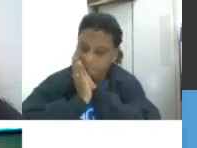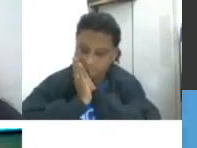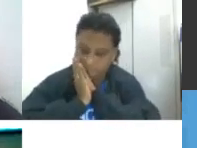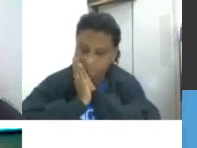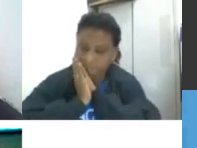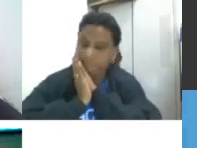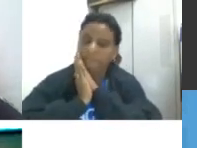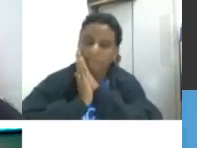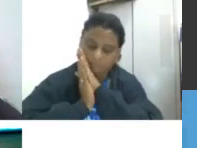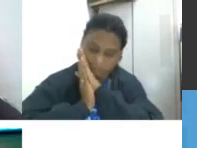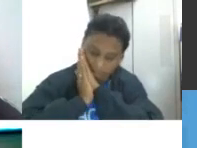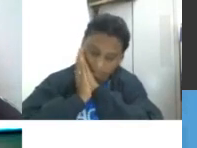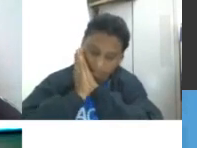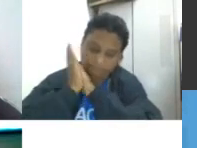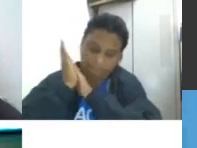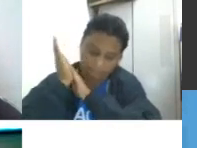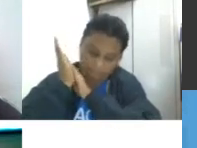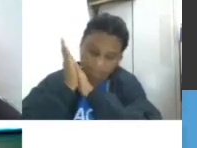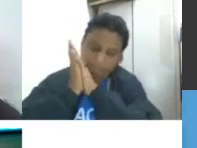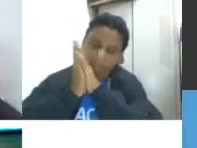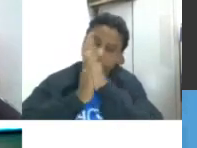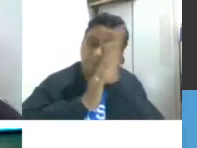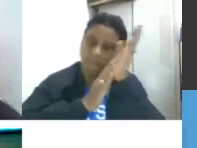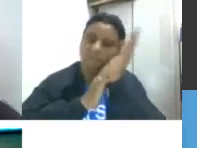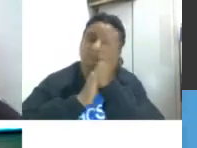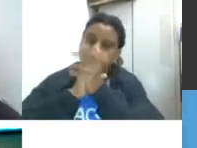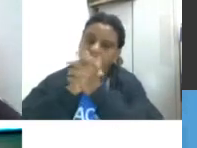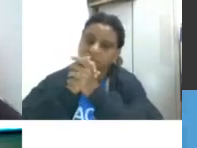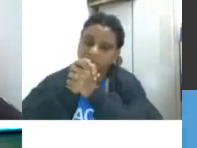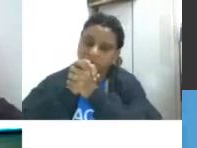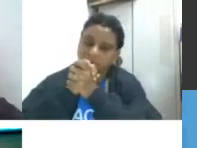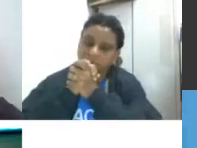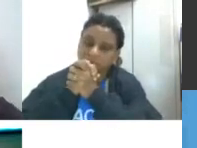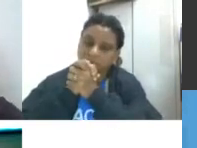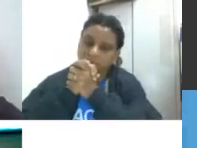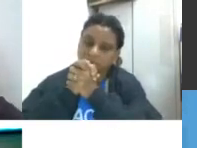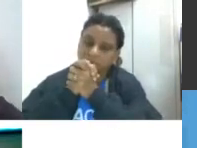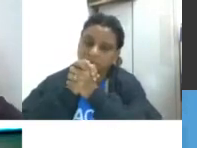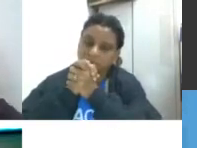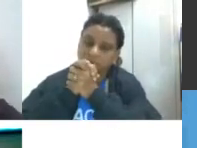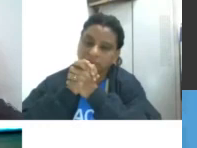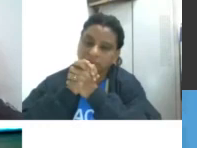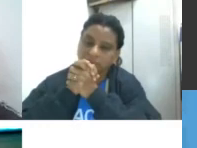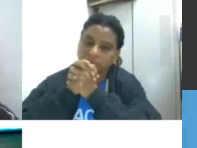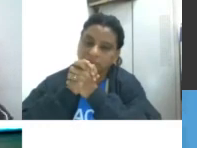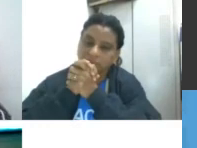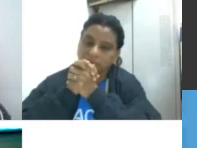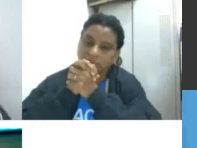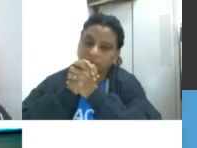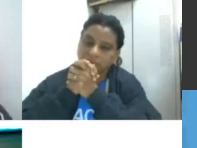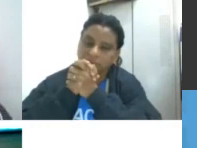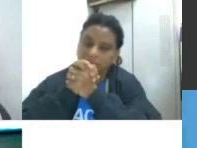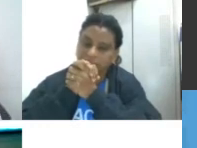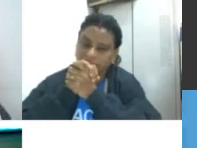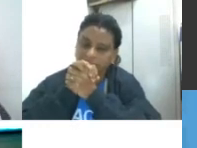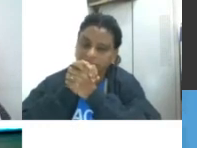respiratório que é o certo ainda que não seja tuberculose se eu estou com sintoma respiratório se você pensar direitinho seja lá o que for